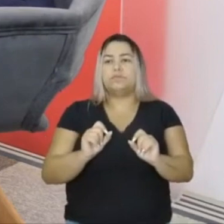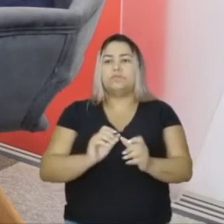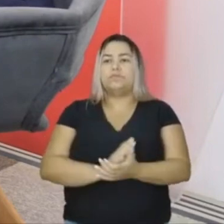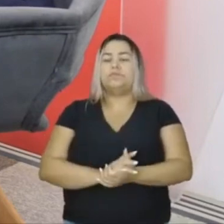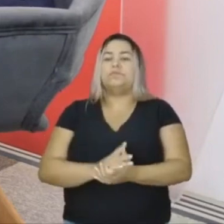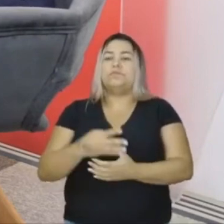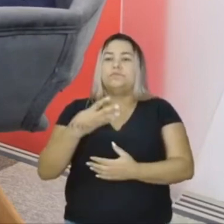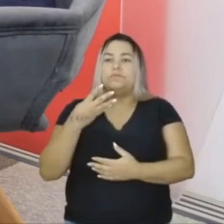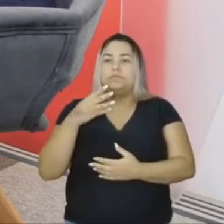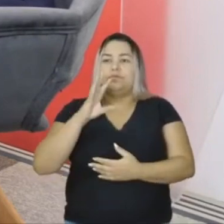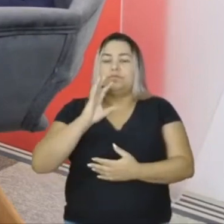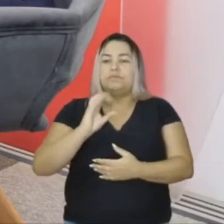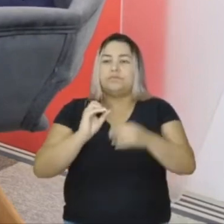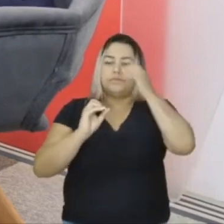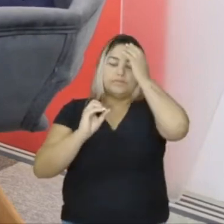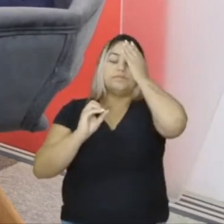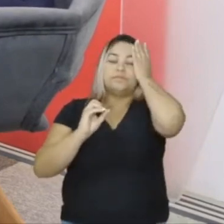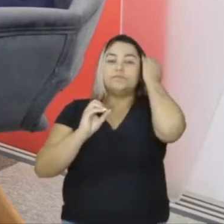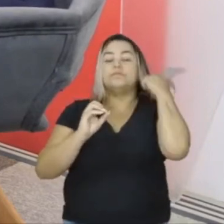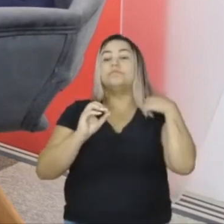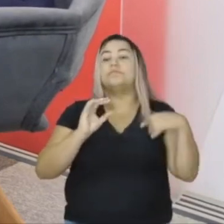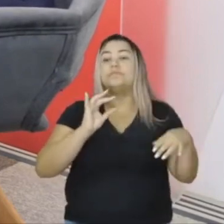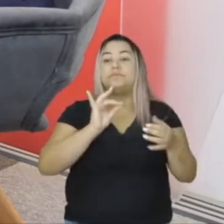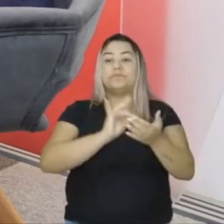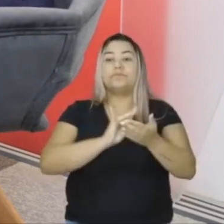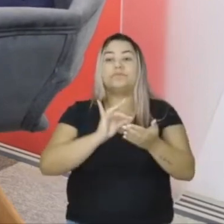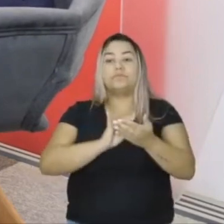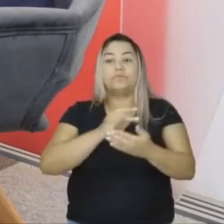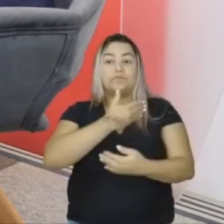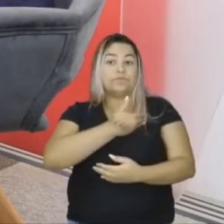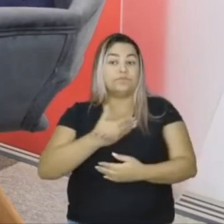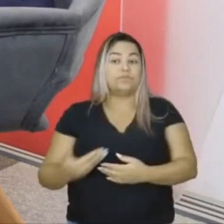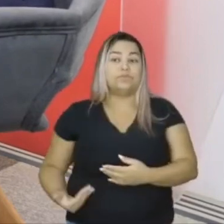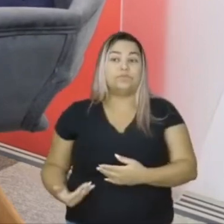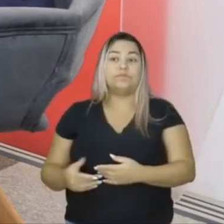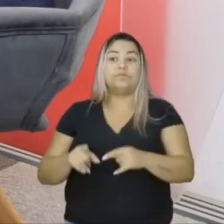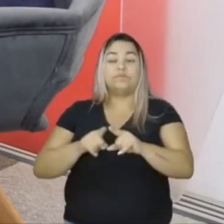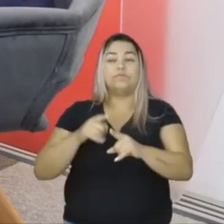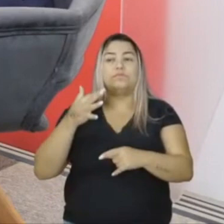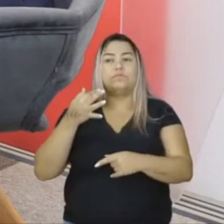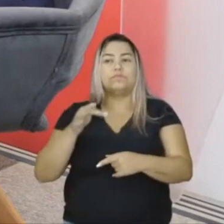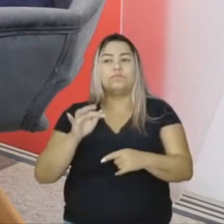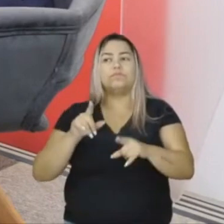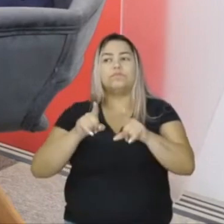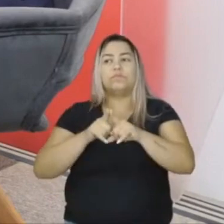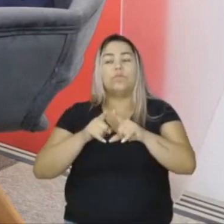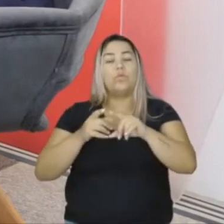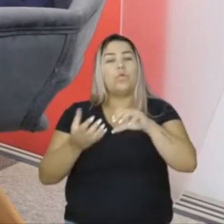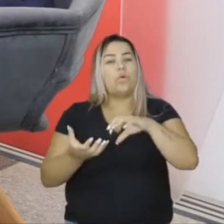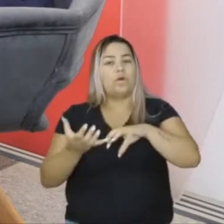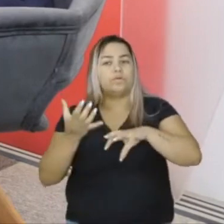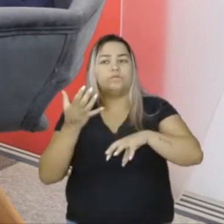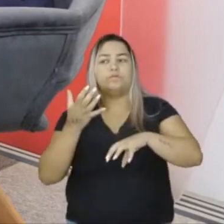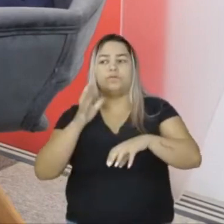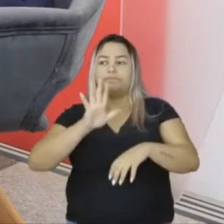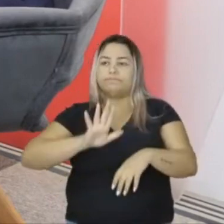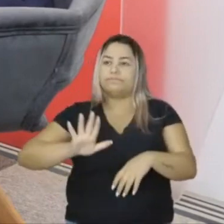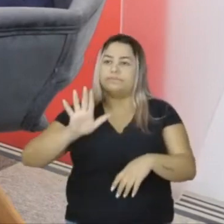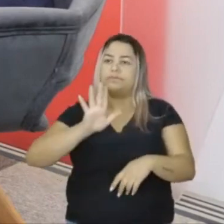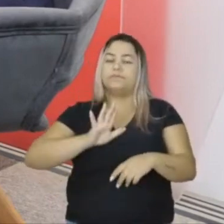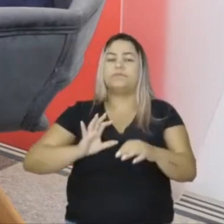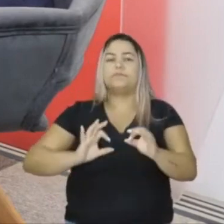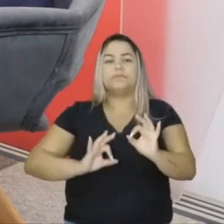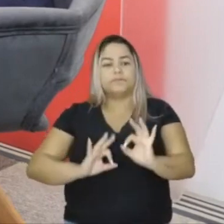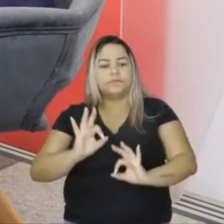de 40 anos. Exatamente, 40 anos. Governo Federal e Congresso Nacional. Como é que está esse trabalho para ajustar, né? Porque a